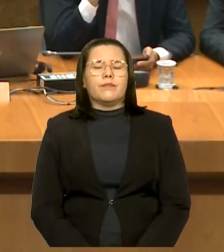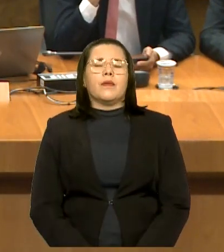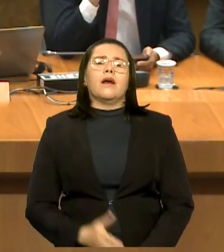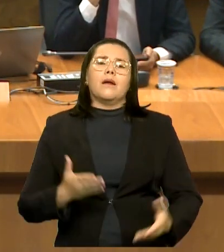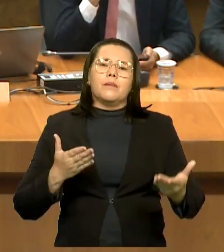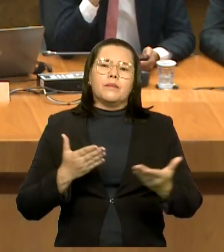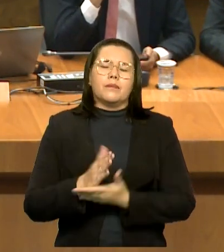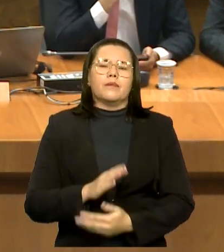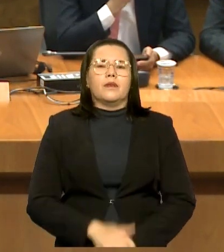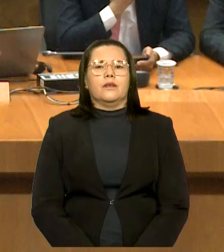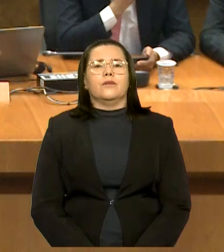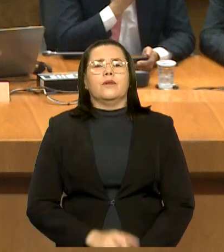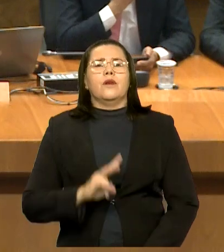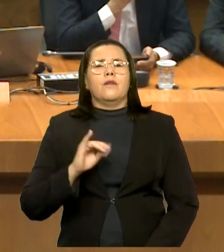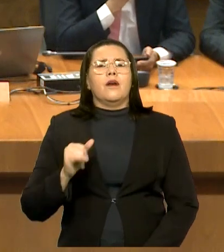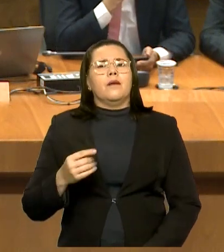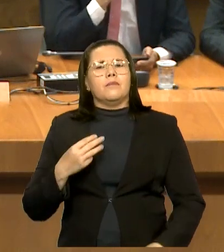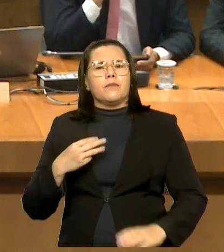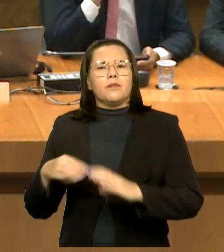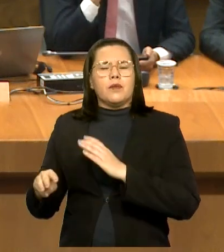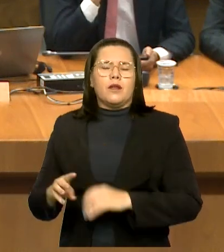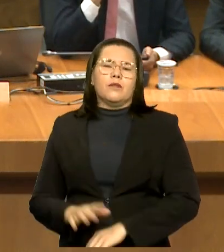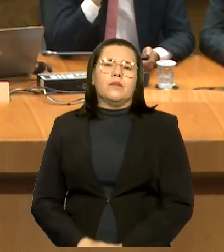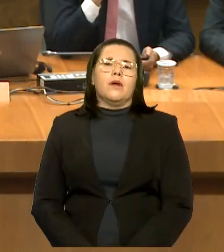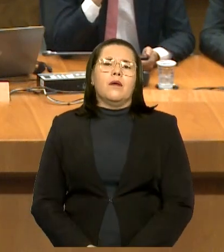Aprovado, vai a segundo turno.